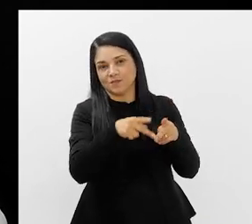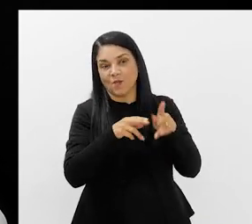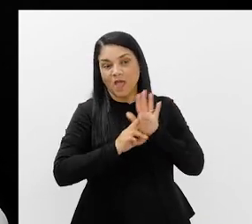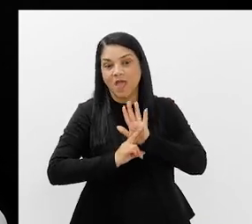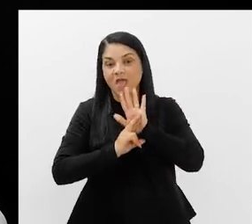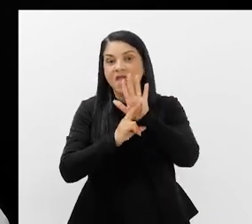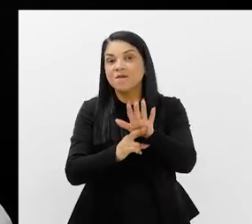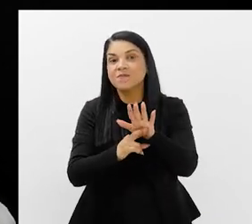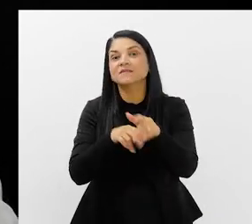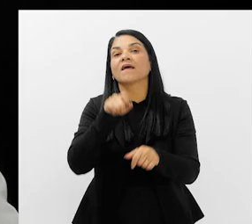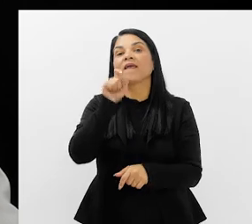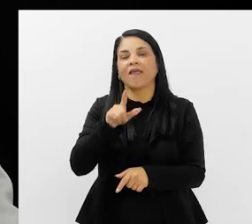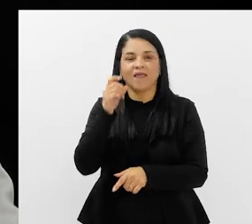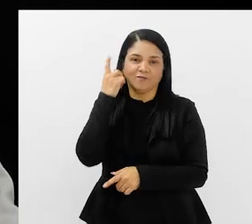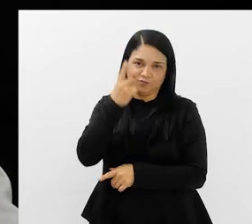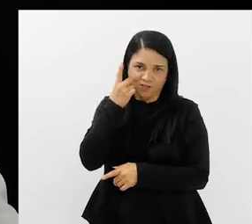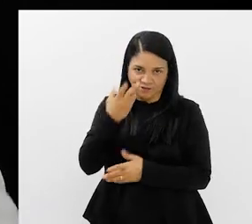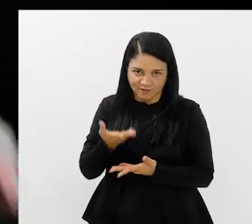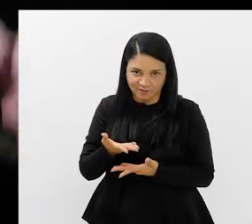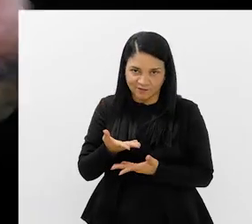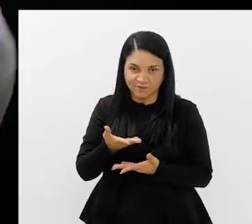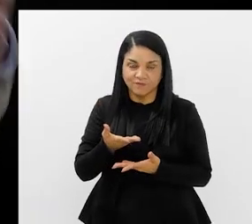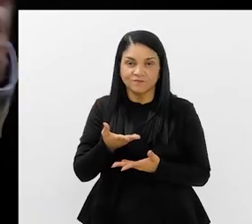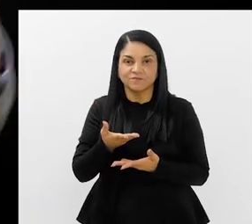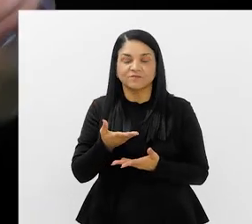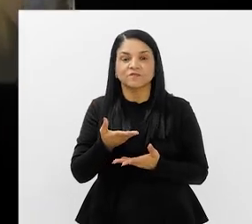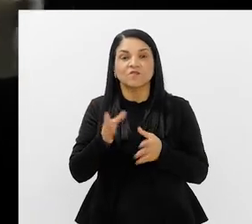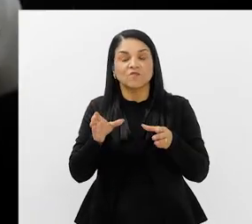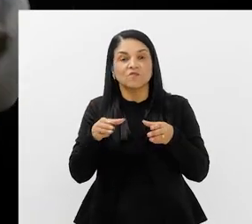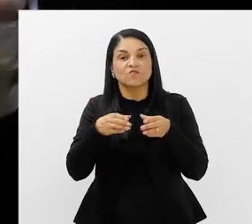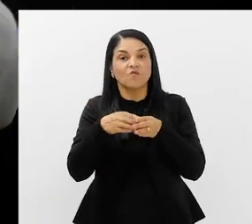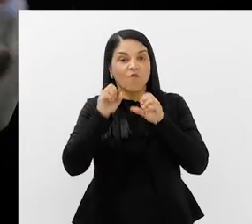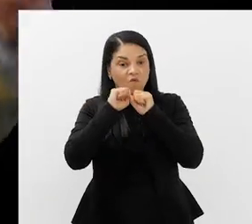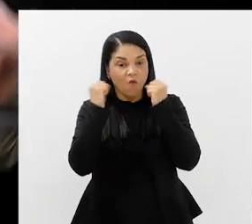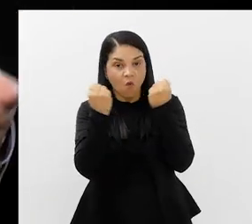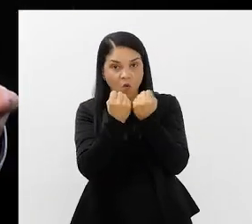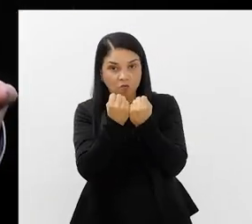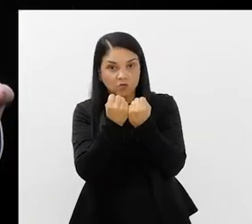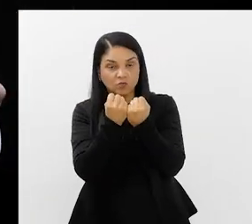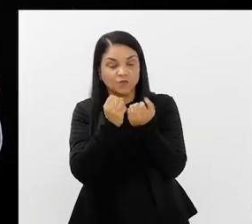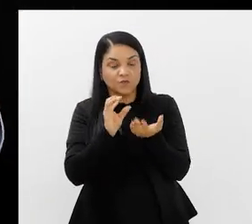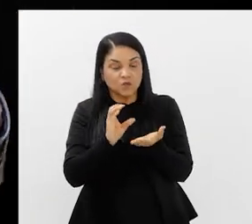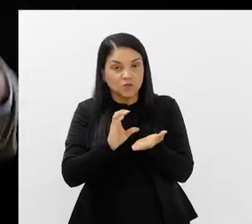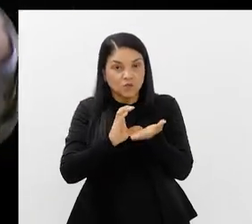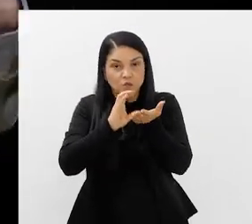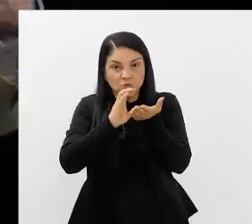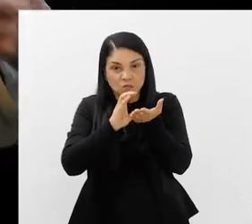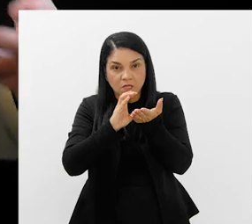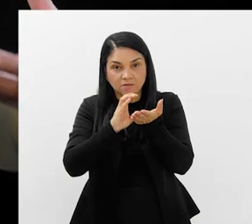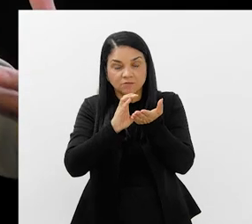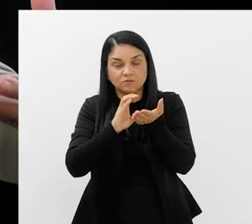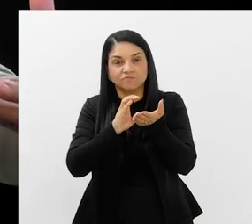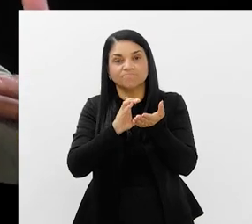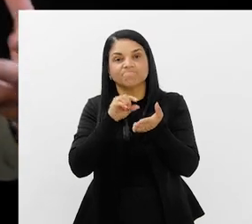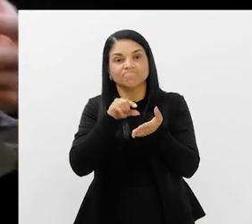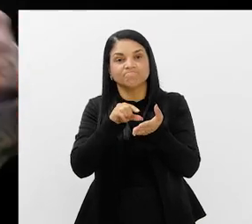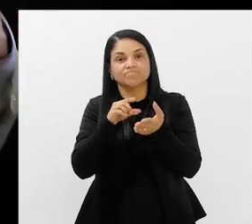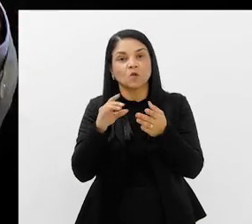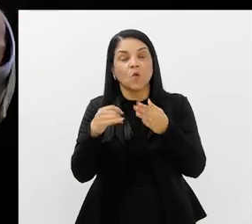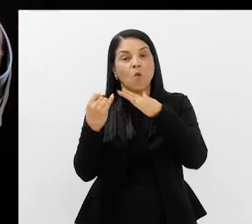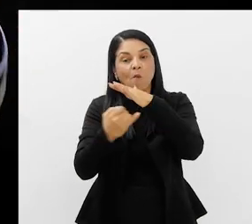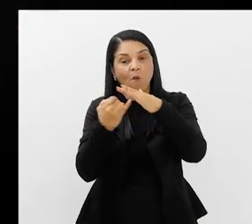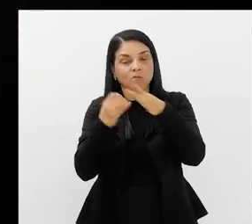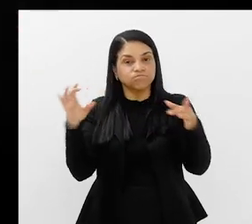popular, representação popular. Porque, e essa representação através dos fóruns. Os conselhos